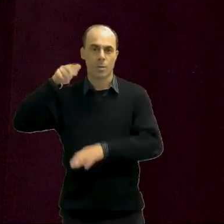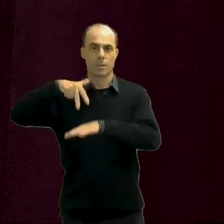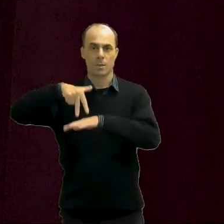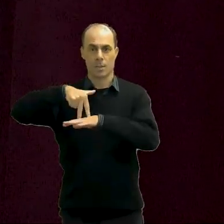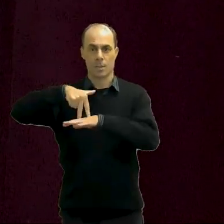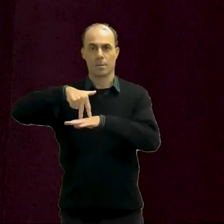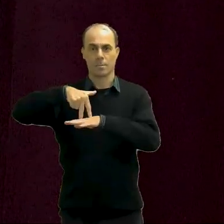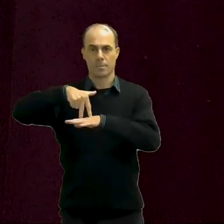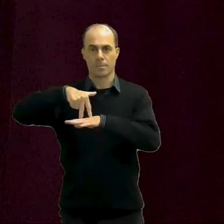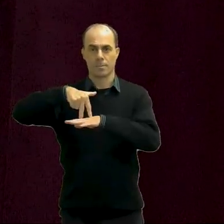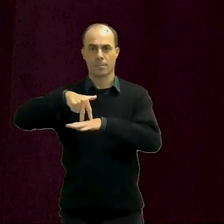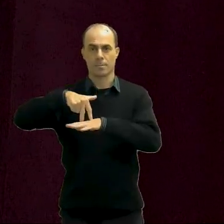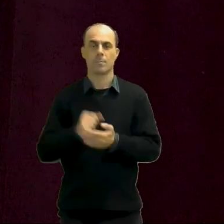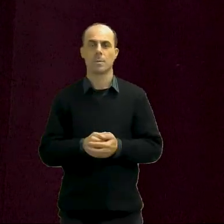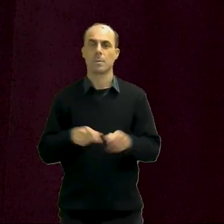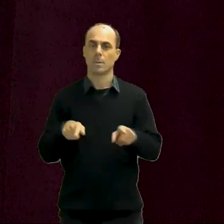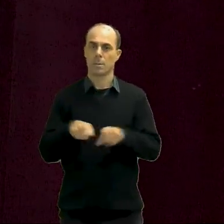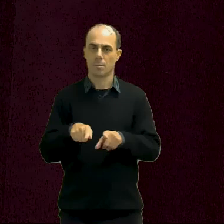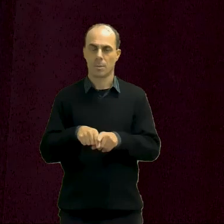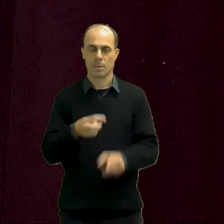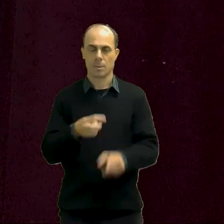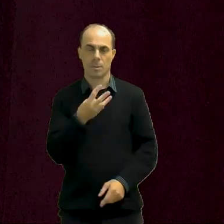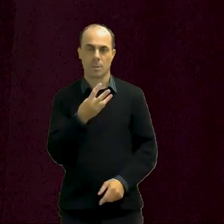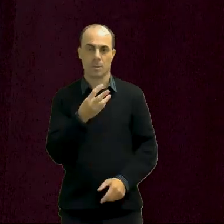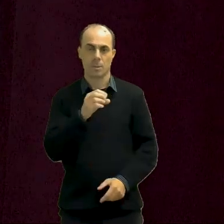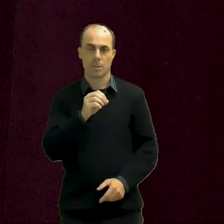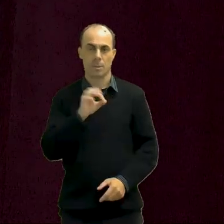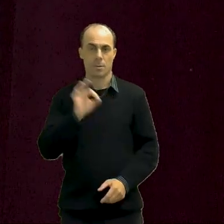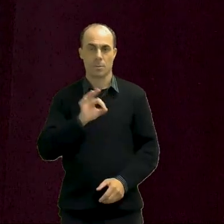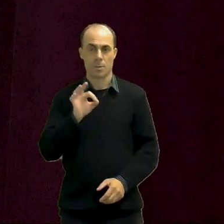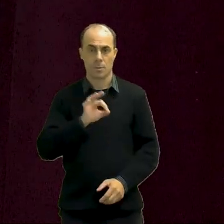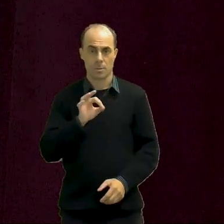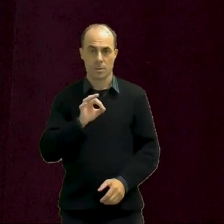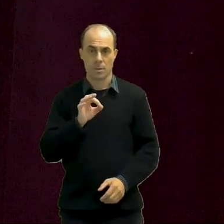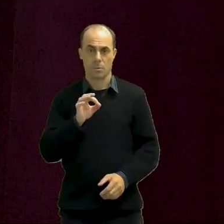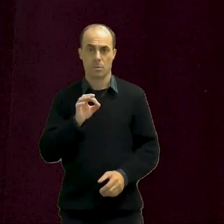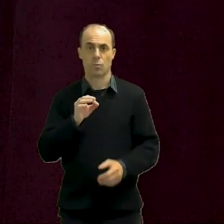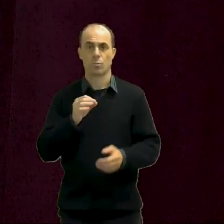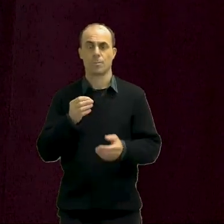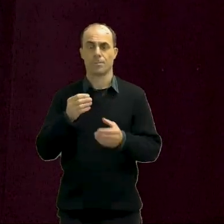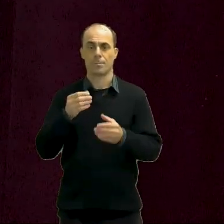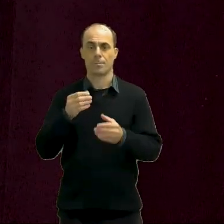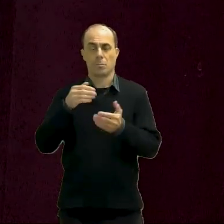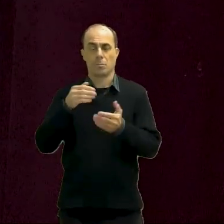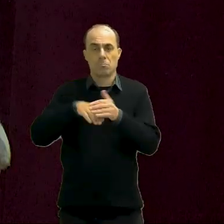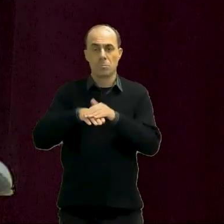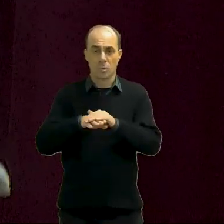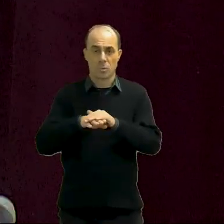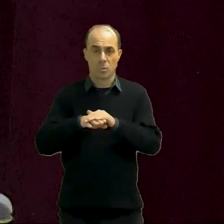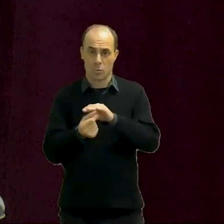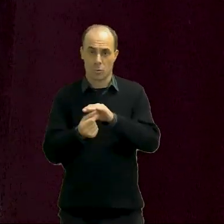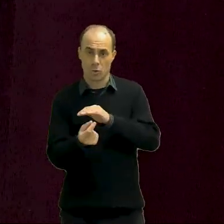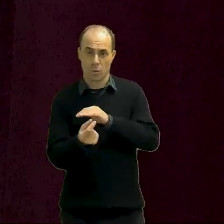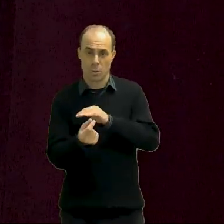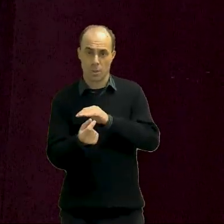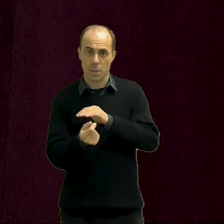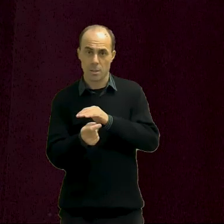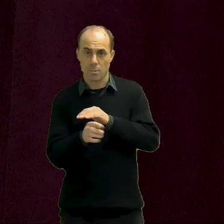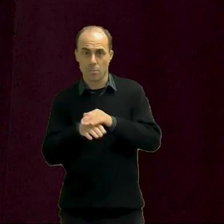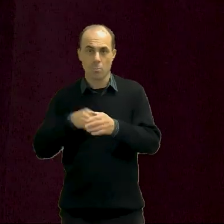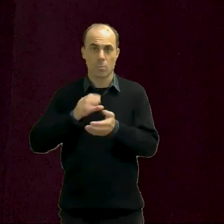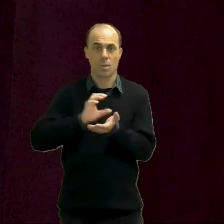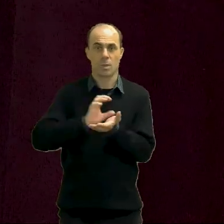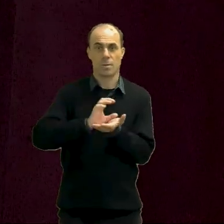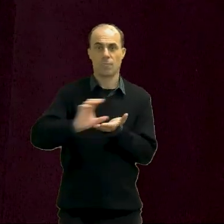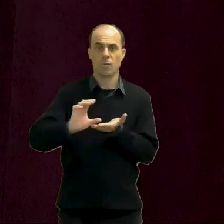eh fundo né de financiamento eh na nas candidaturas femininas